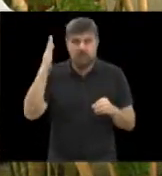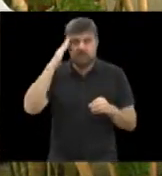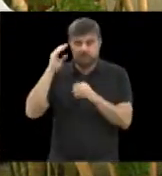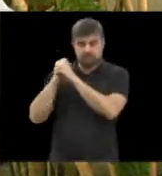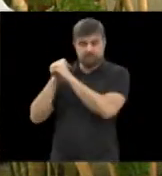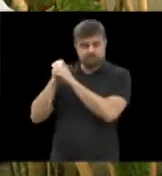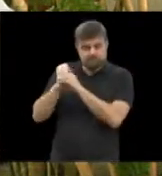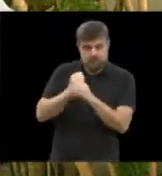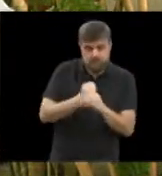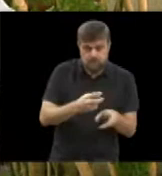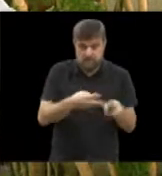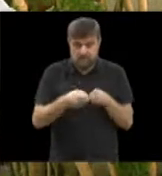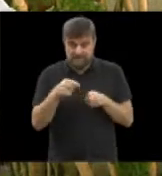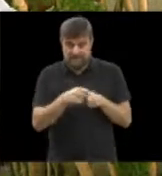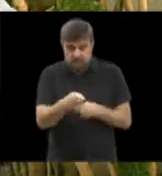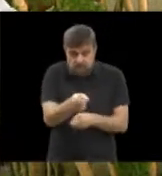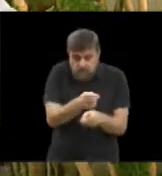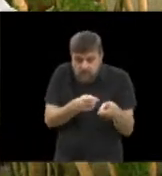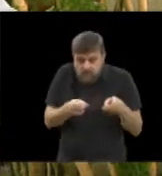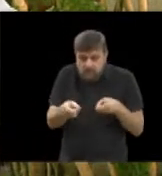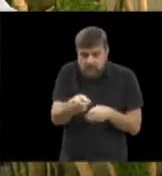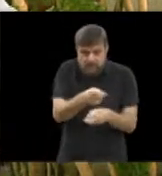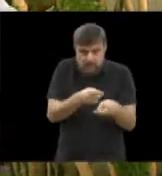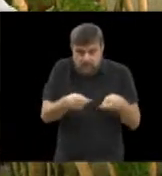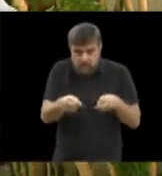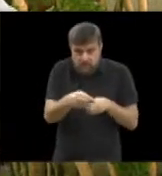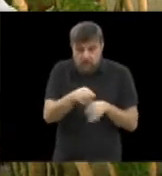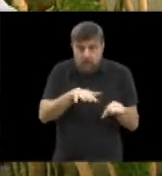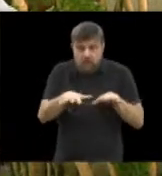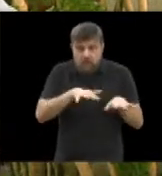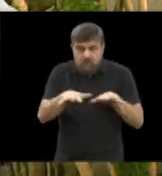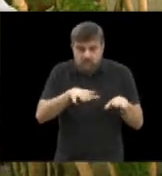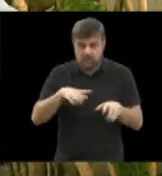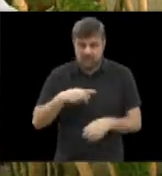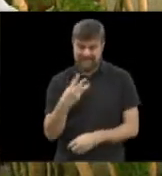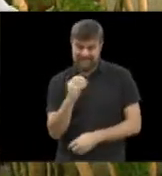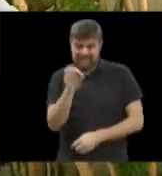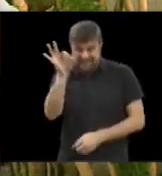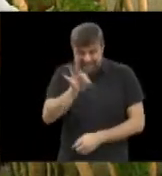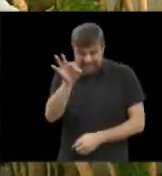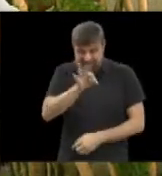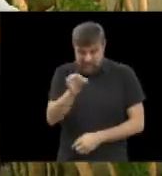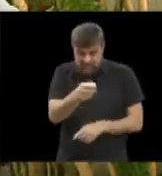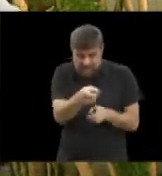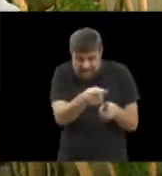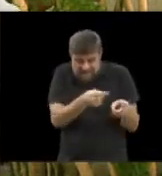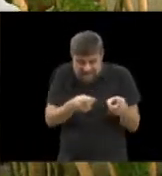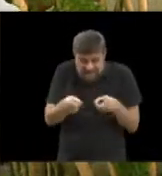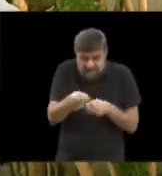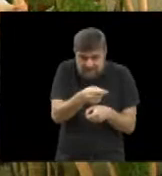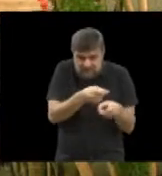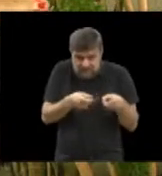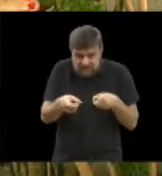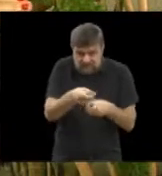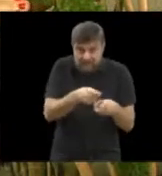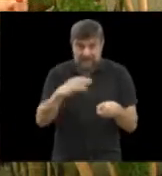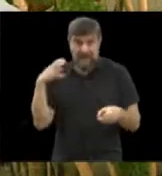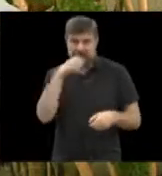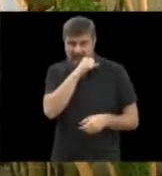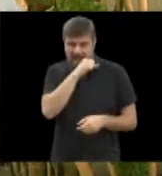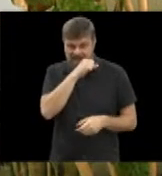se você tiver uma motilidade boa, ou seja, 30% daqueles pacientes têm uma motilidade